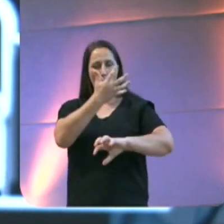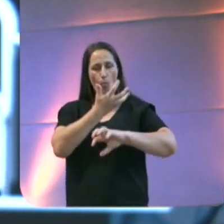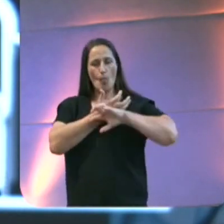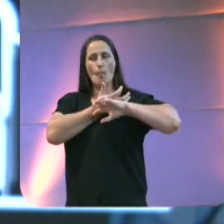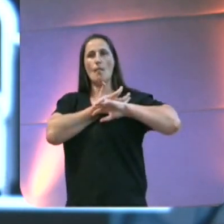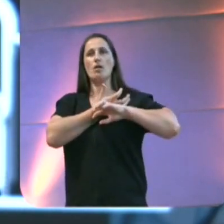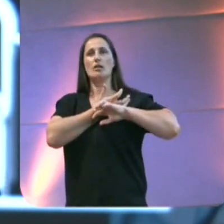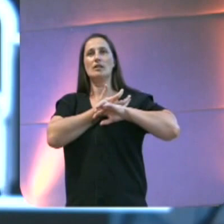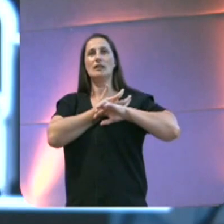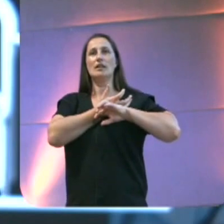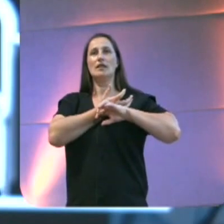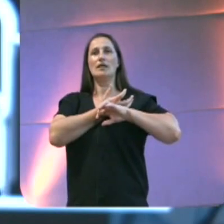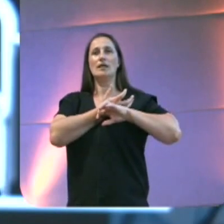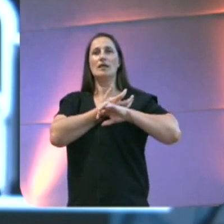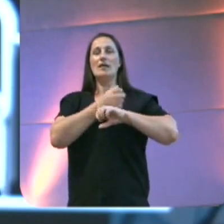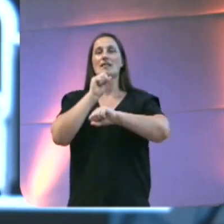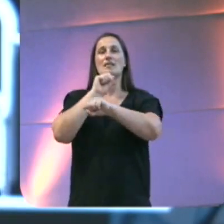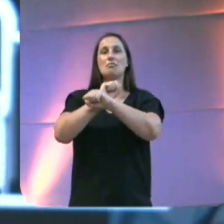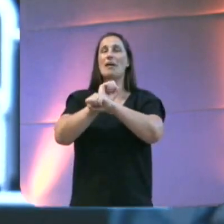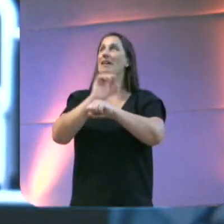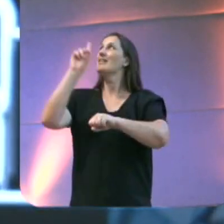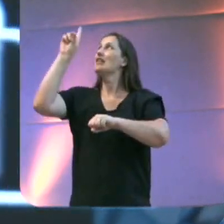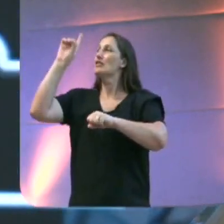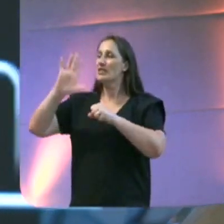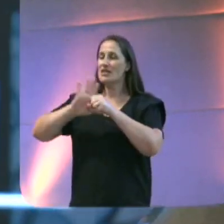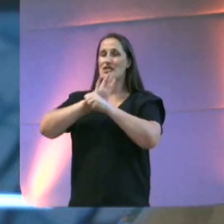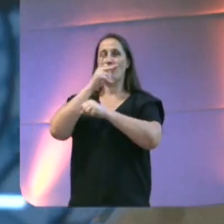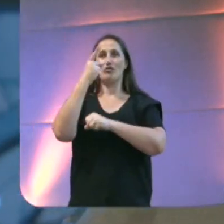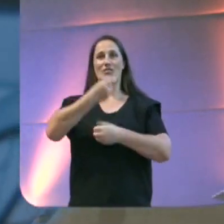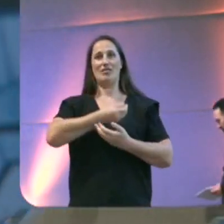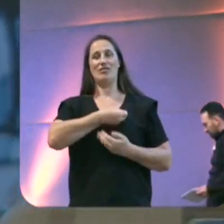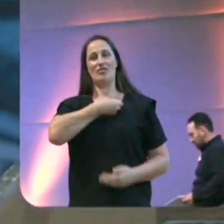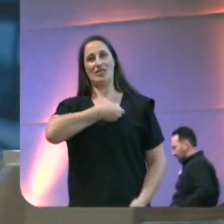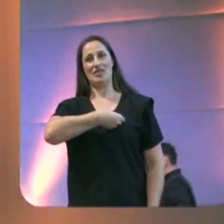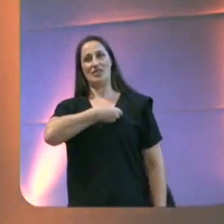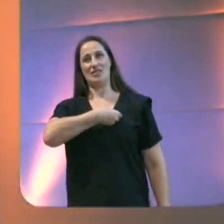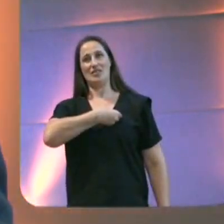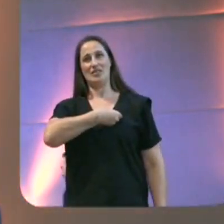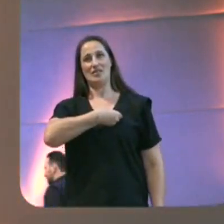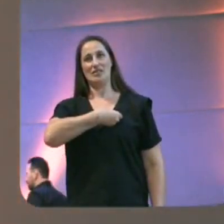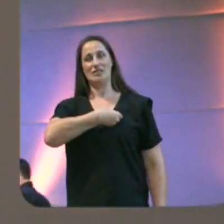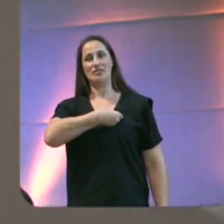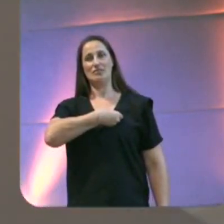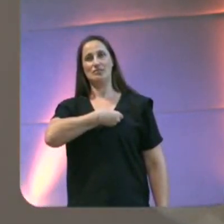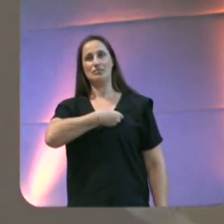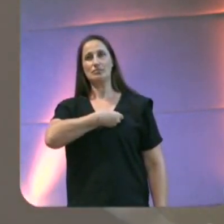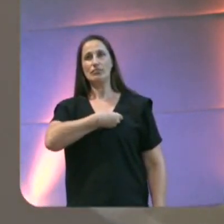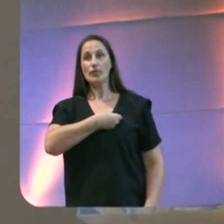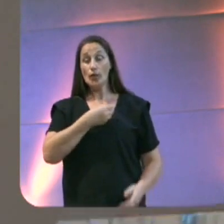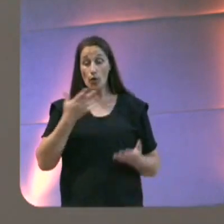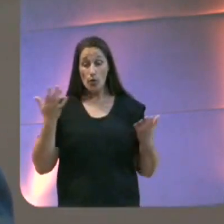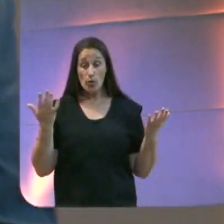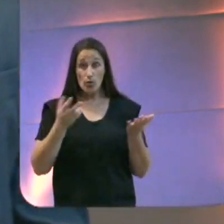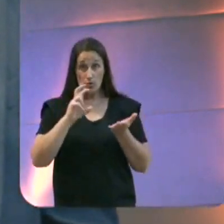tua vida. Nessa manhã eu queria orar com você, como a gente sempre faz em todos os cultos.